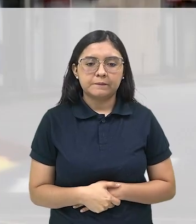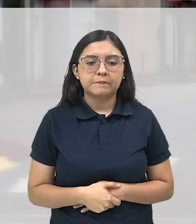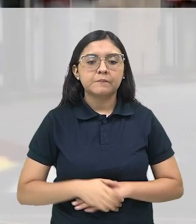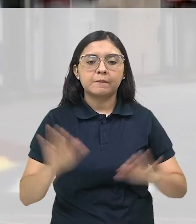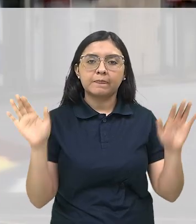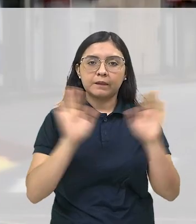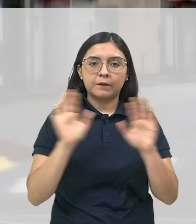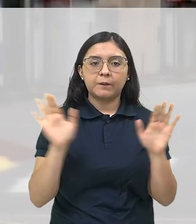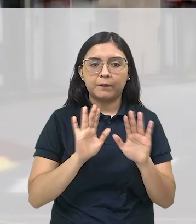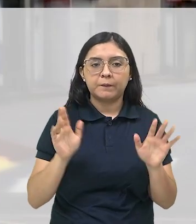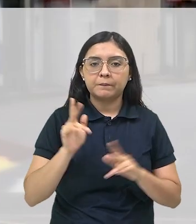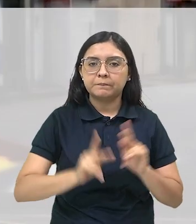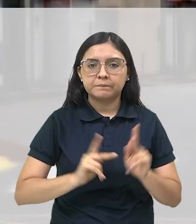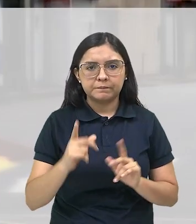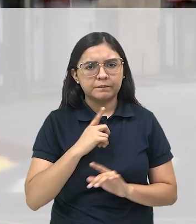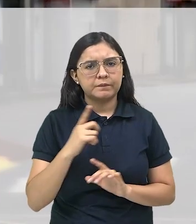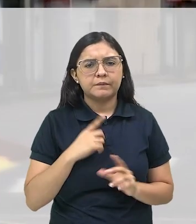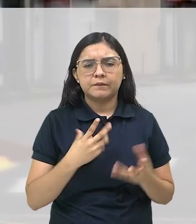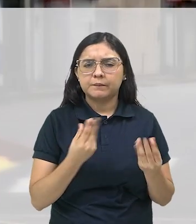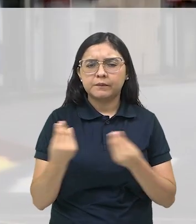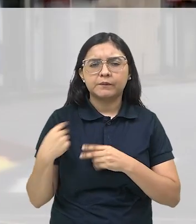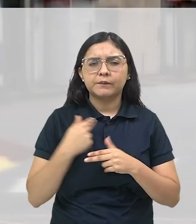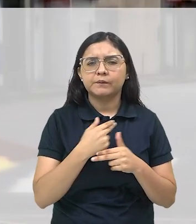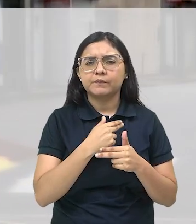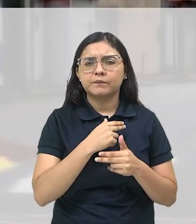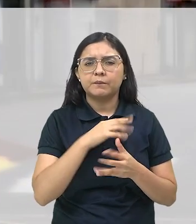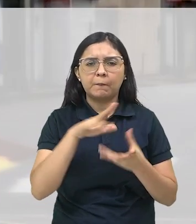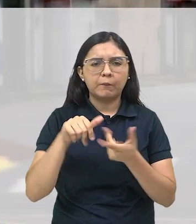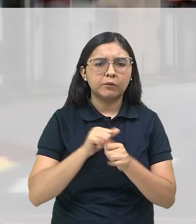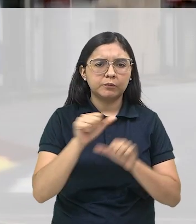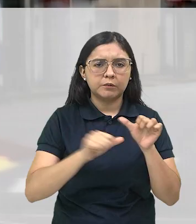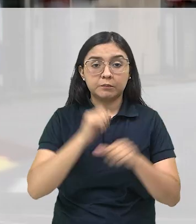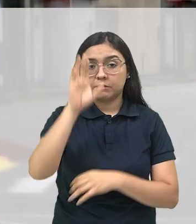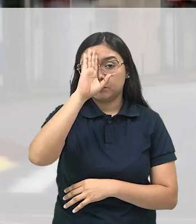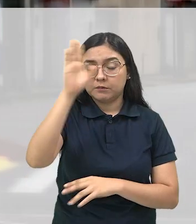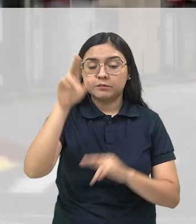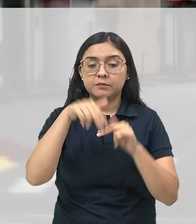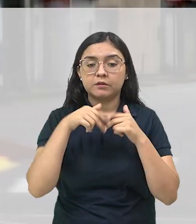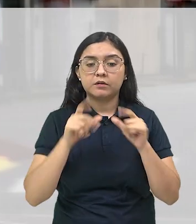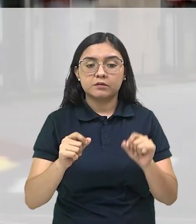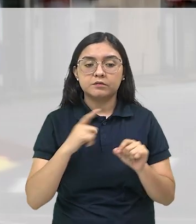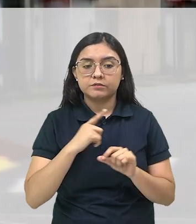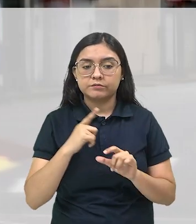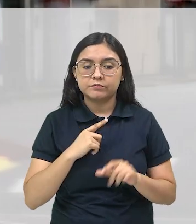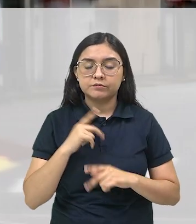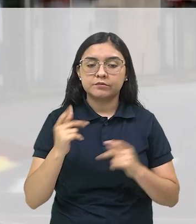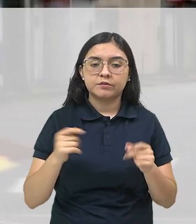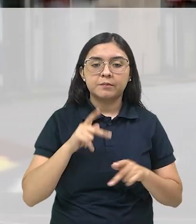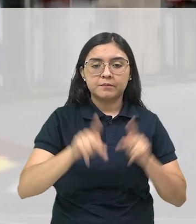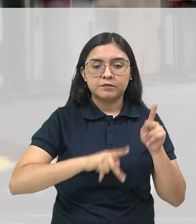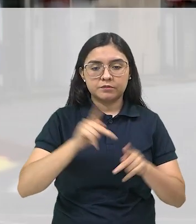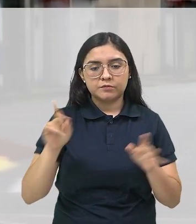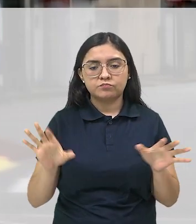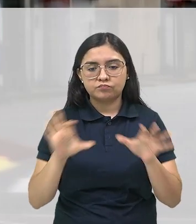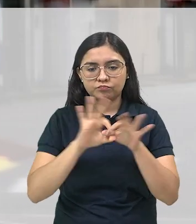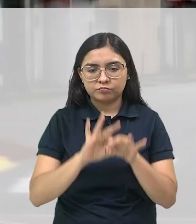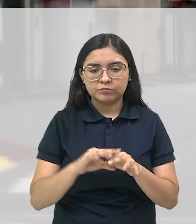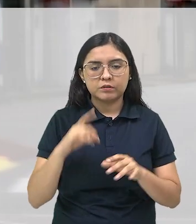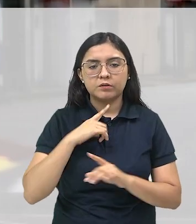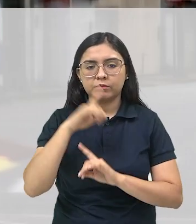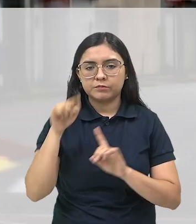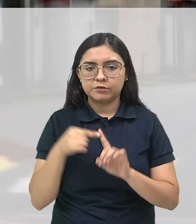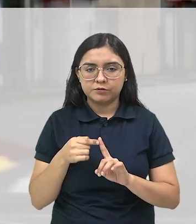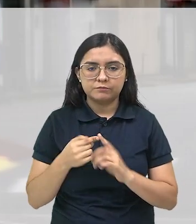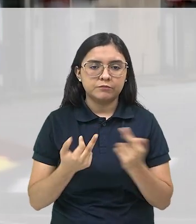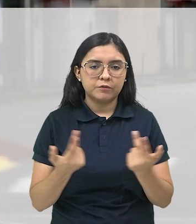Oi, pessoal! Tem muitas coisas mudando no mundo, principalmente por conta da união de várias pessoas que buscam o mesmo